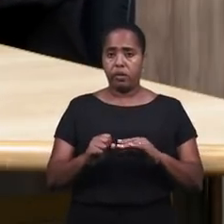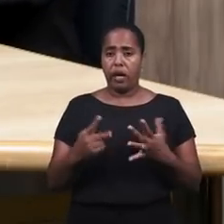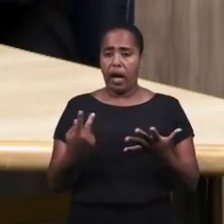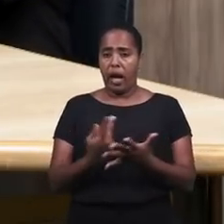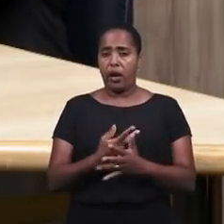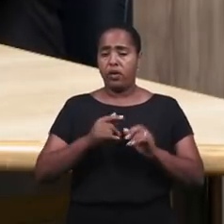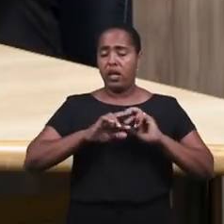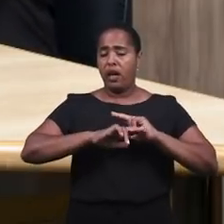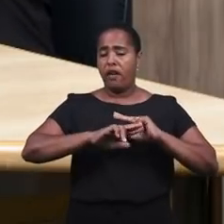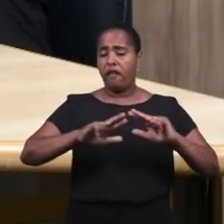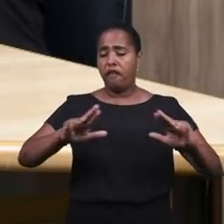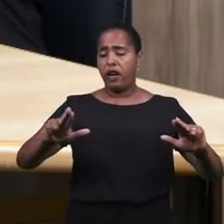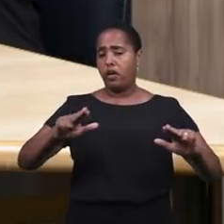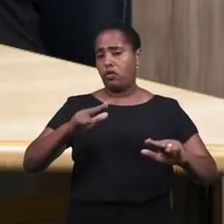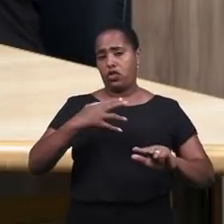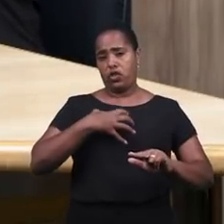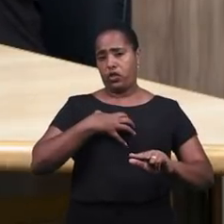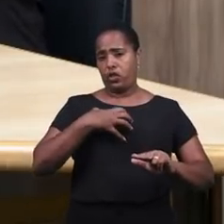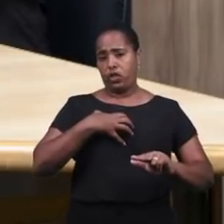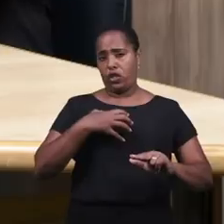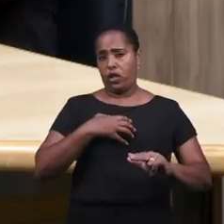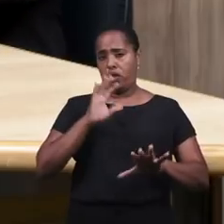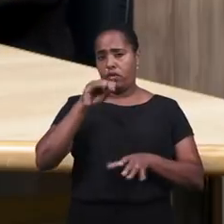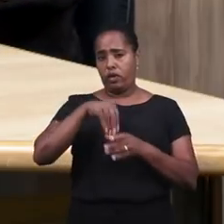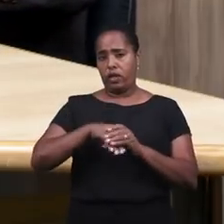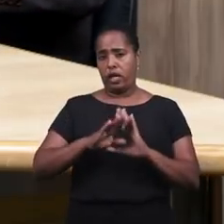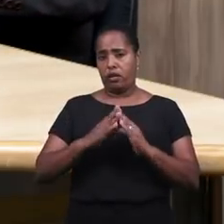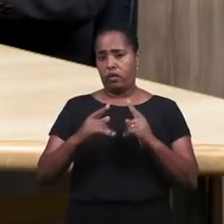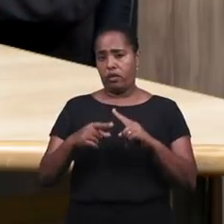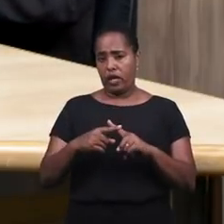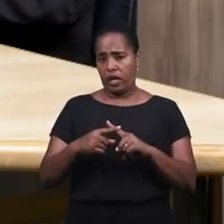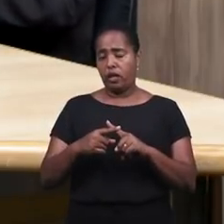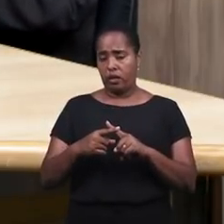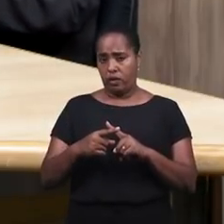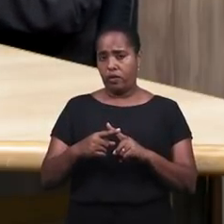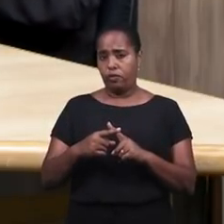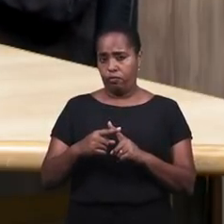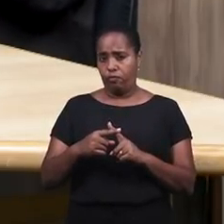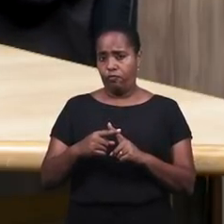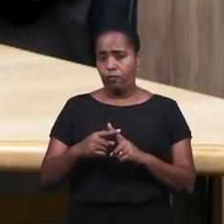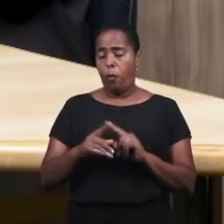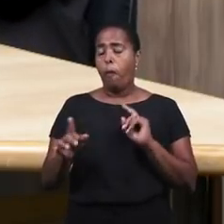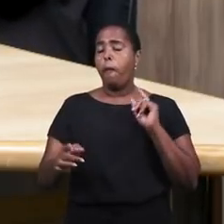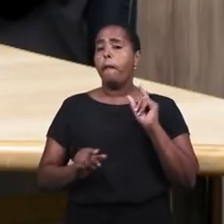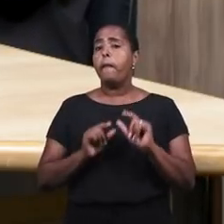acontecem de várias formas dentro da igreja,